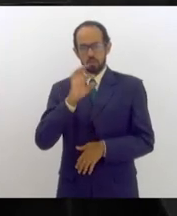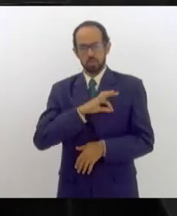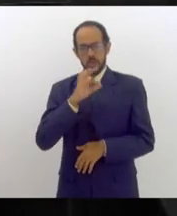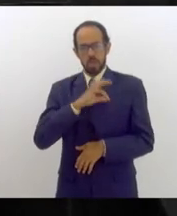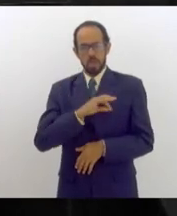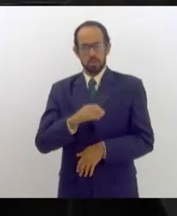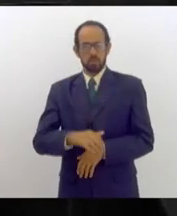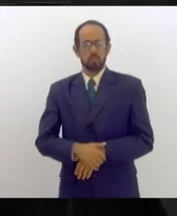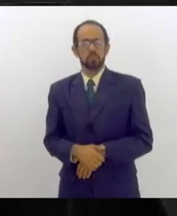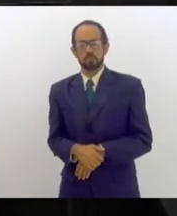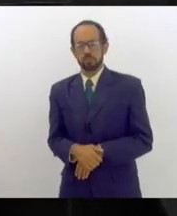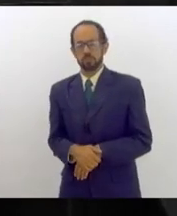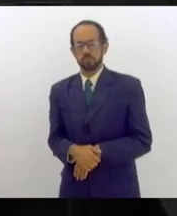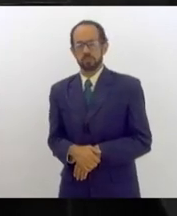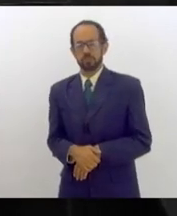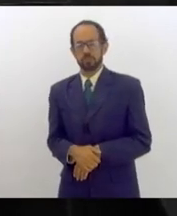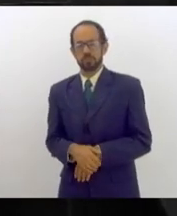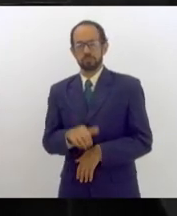mínimo 1320